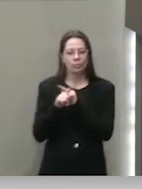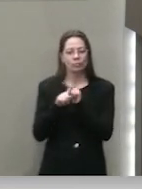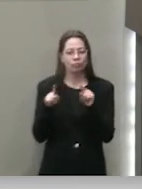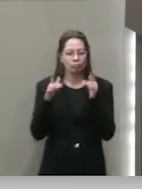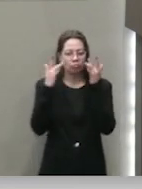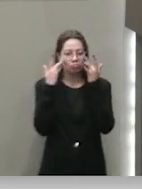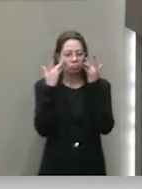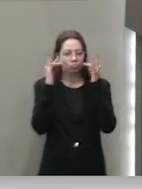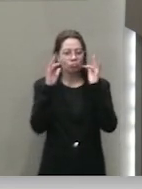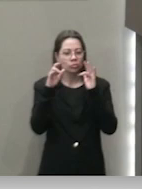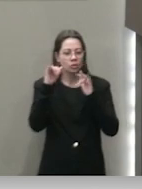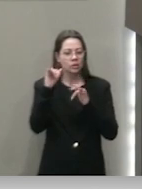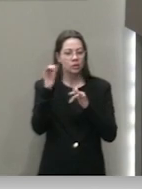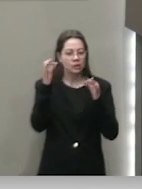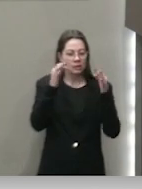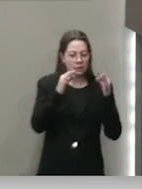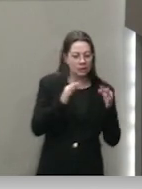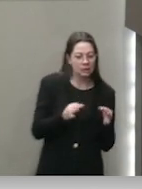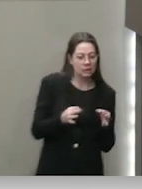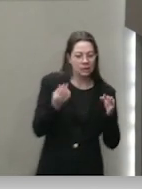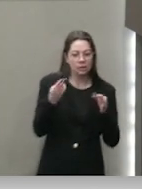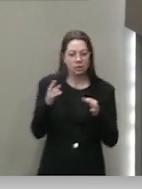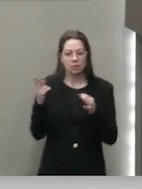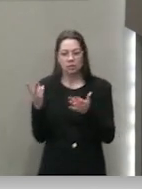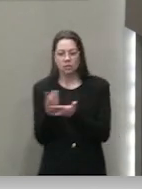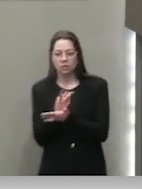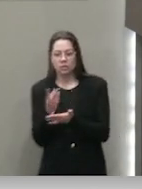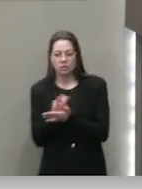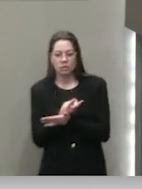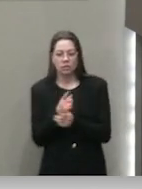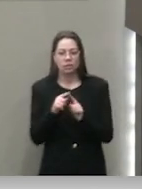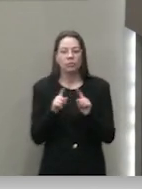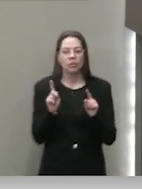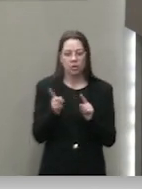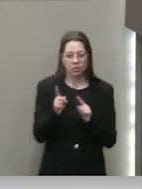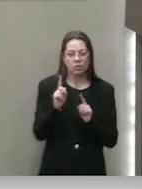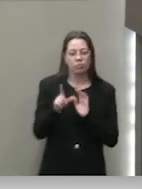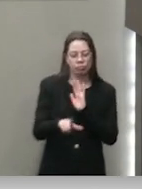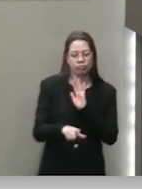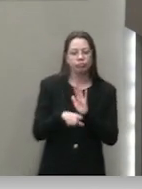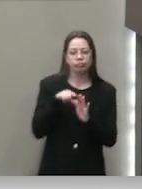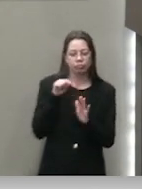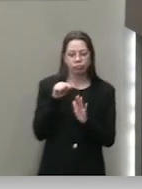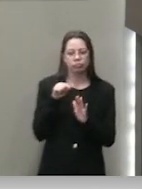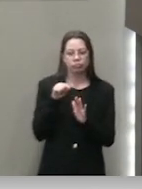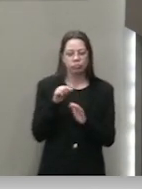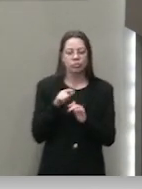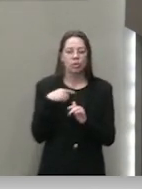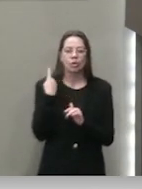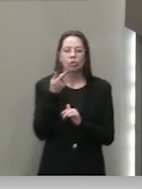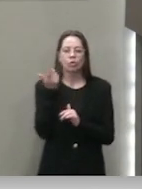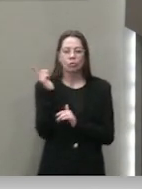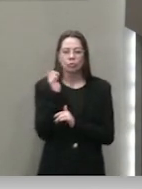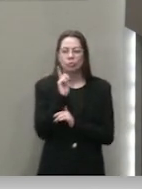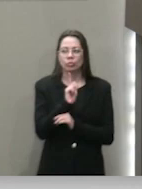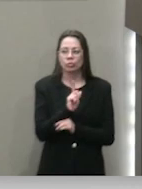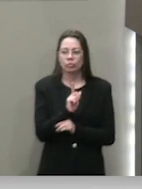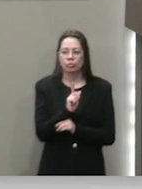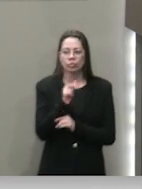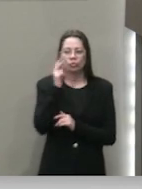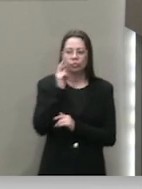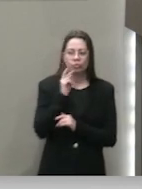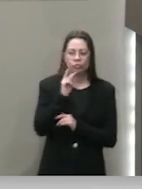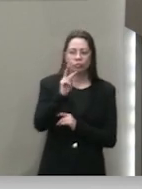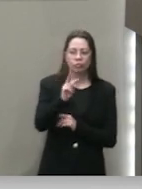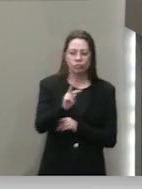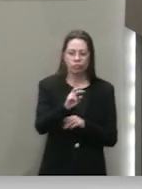se vai dar certo, se não vai, mas é uma alternativa. É que a gente possa olhar